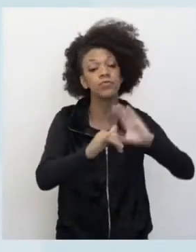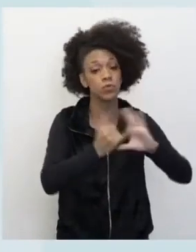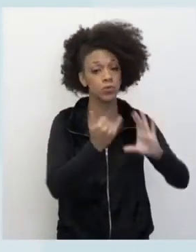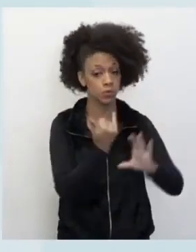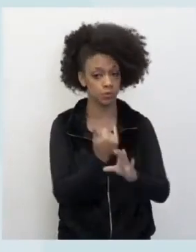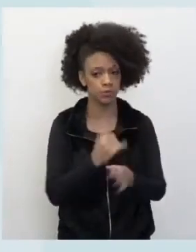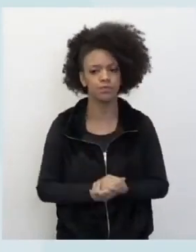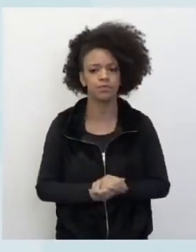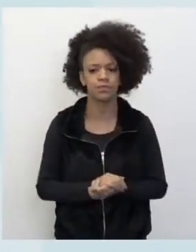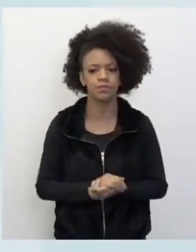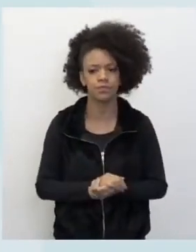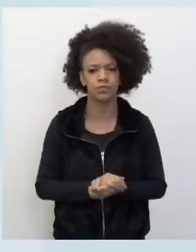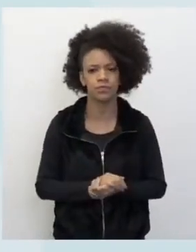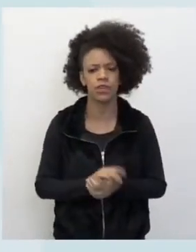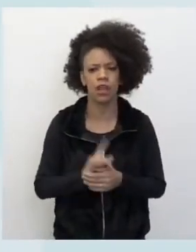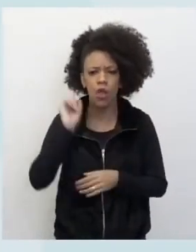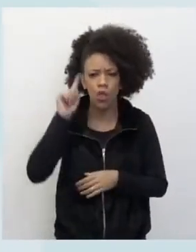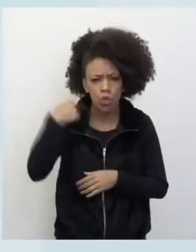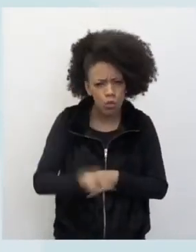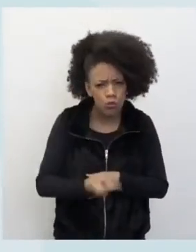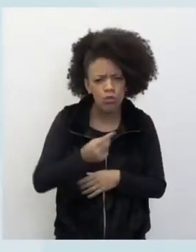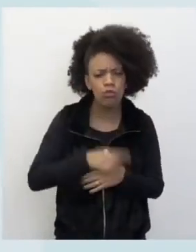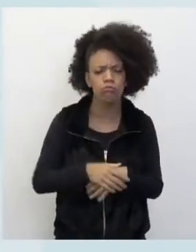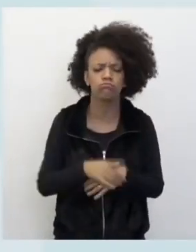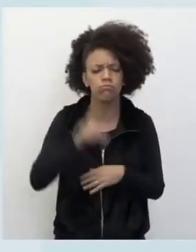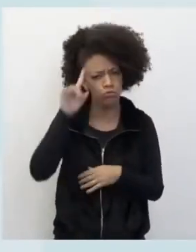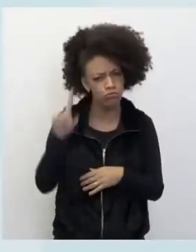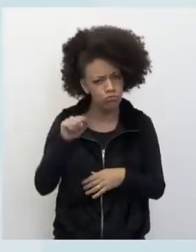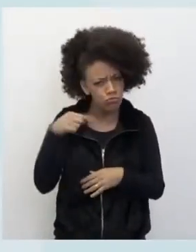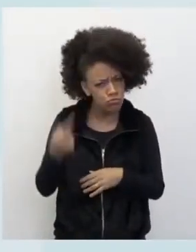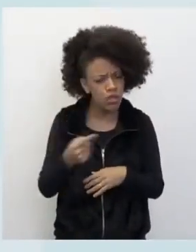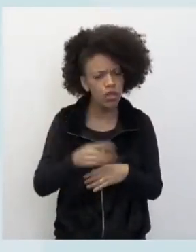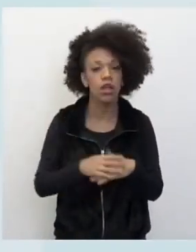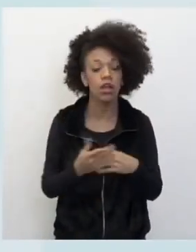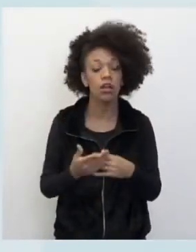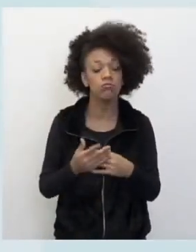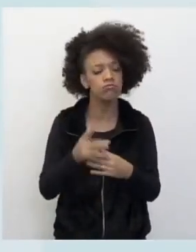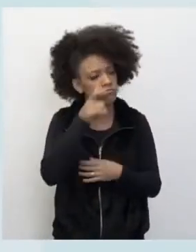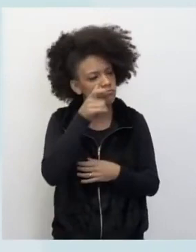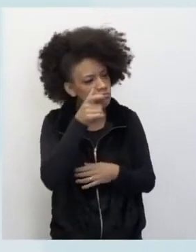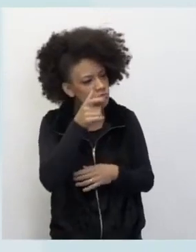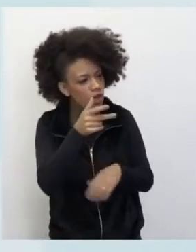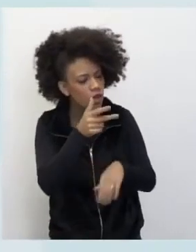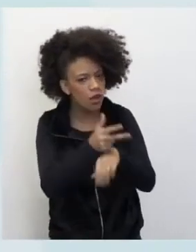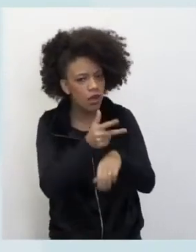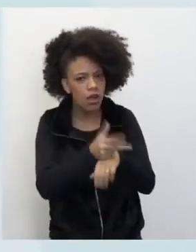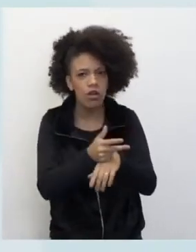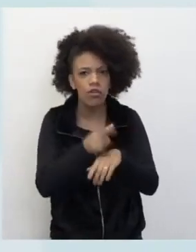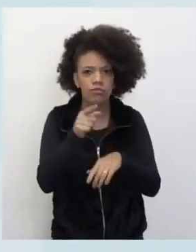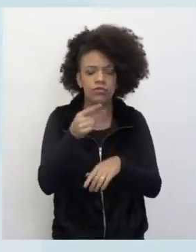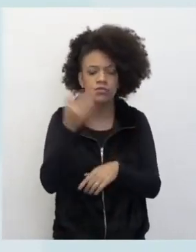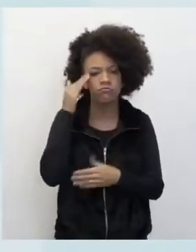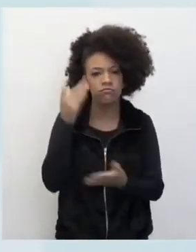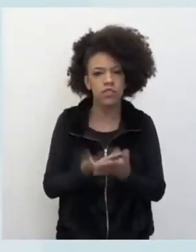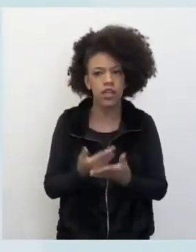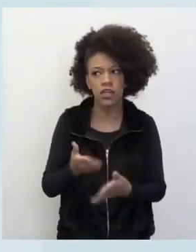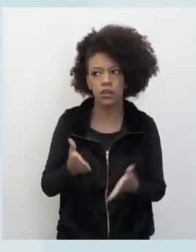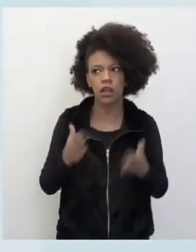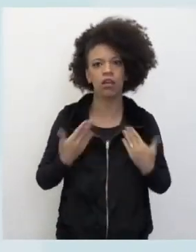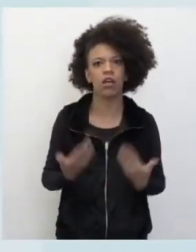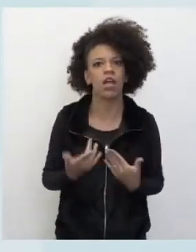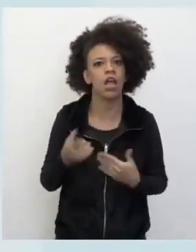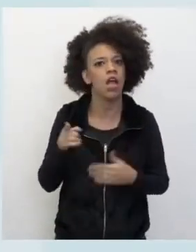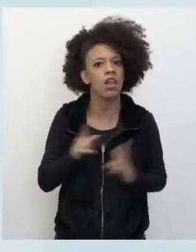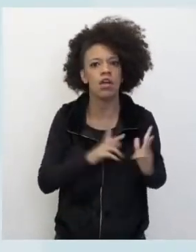YouTube. No dia seguinte, resolvi olhar o vídeo. Vocês acreditam que, para minha surpresa, ela